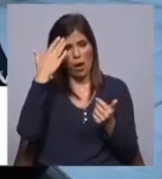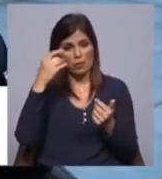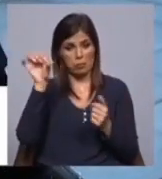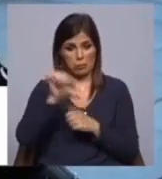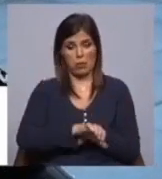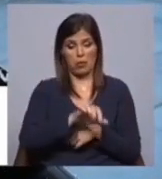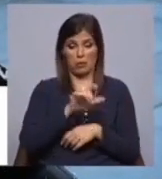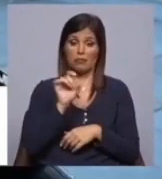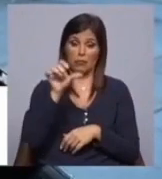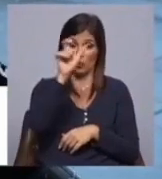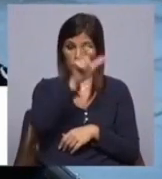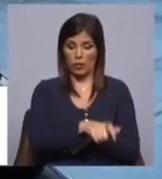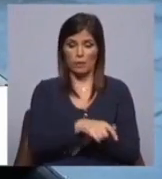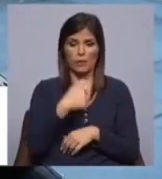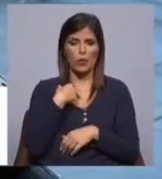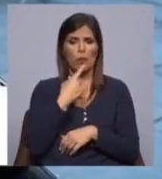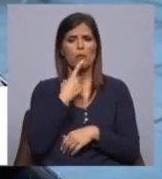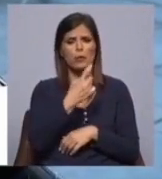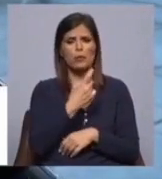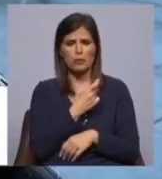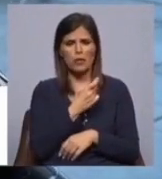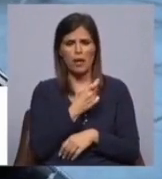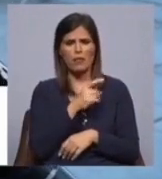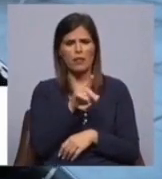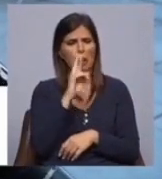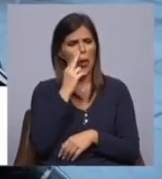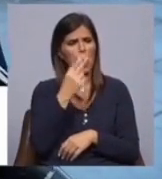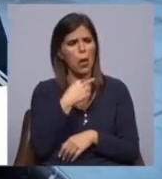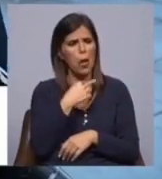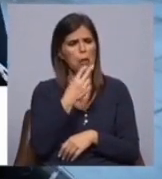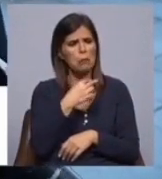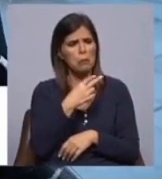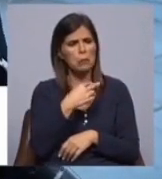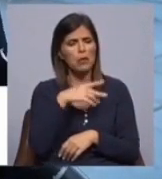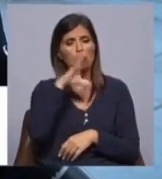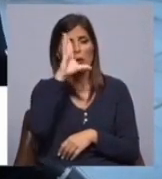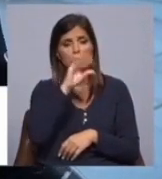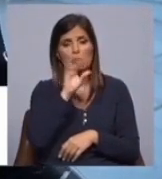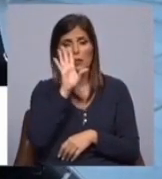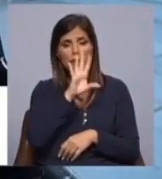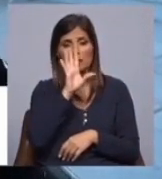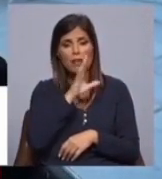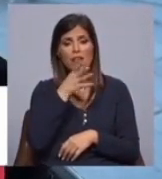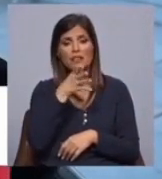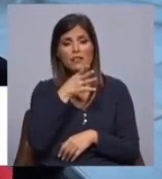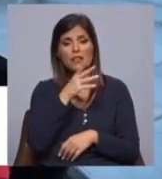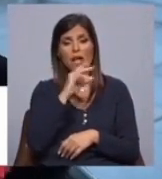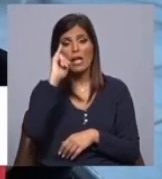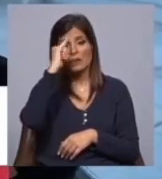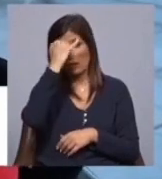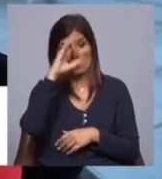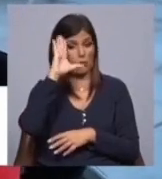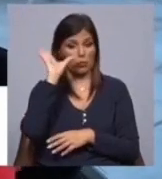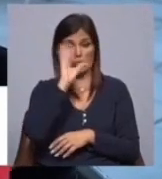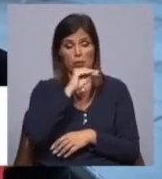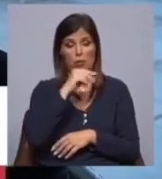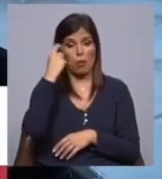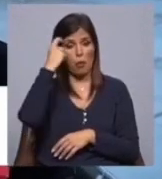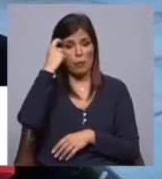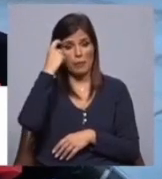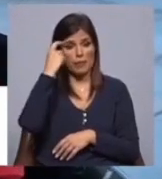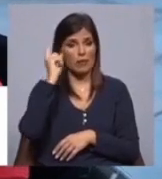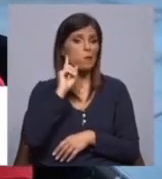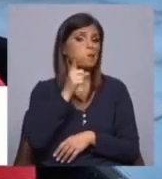ele. Eu, a certa altura, fazendo perguntas, ele ficava assim a olhar para mim. Então, eu não sei, agora que dizem que é Alzheimer. Mas perguntas eu é até que até pensava que